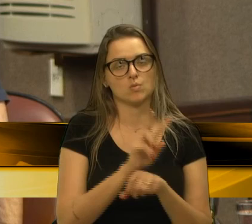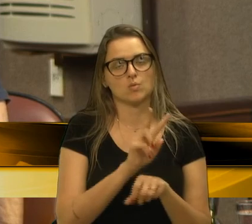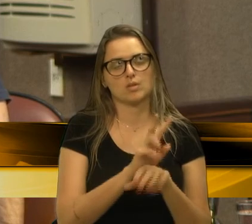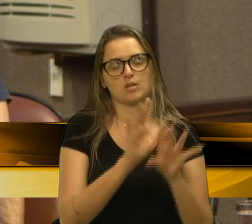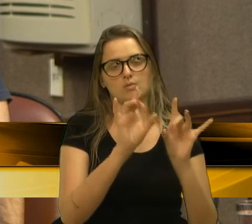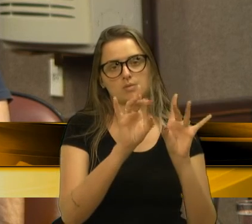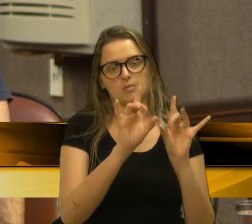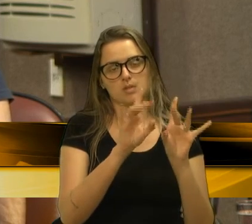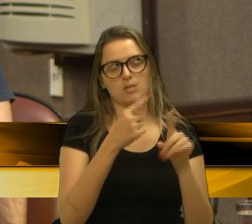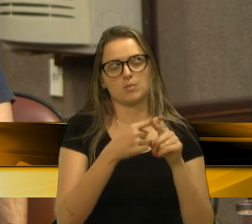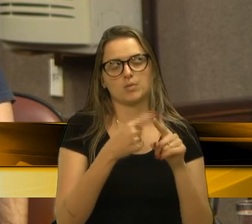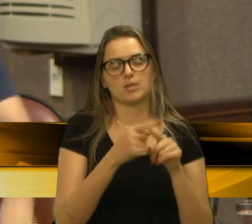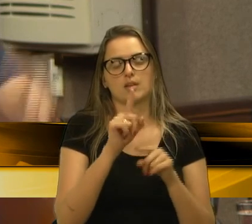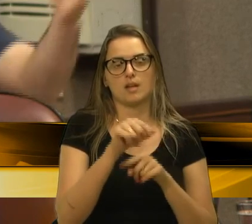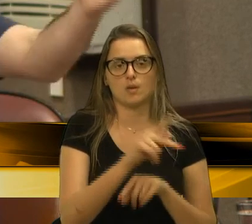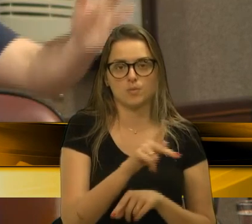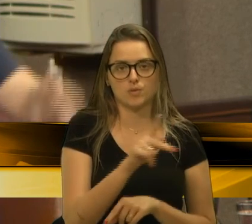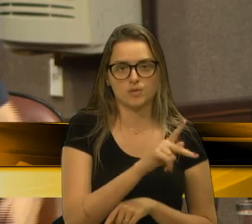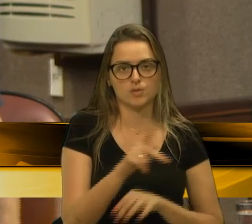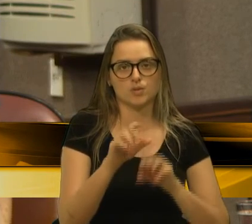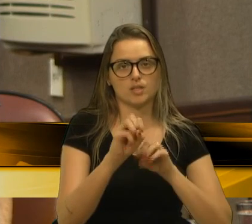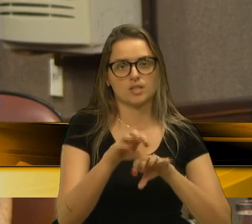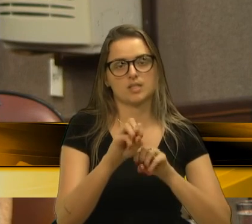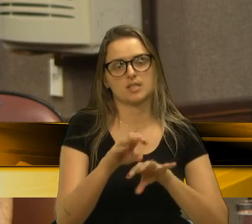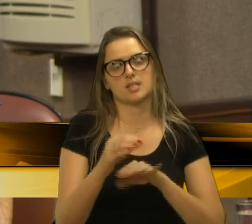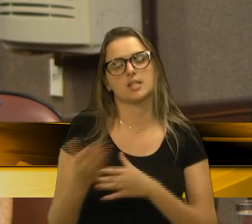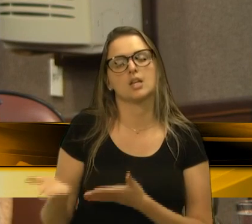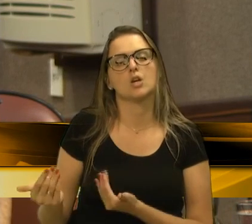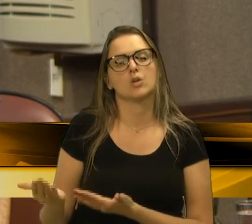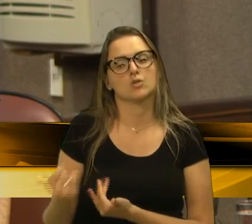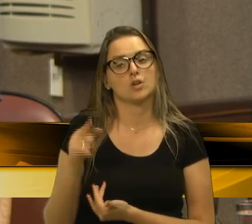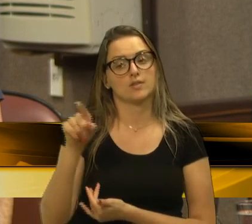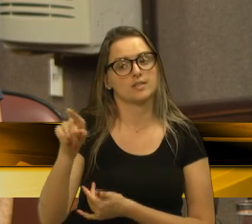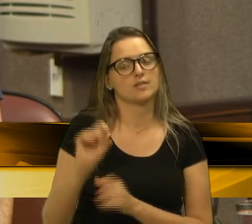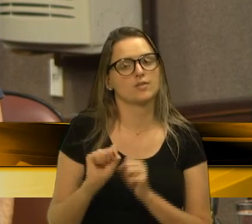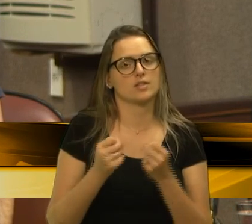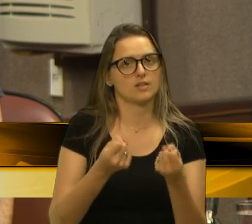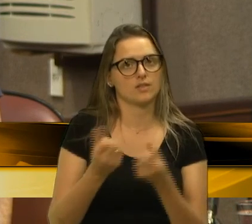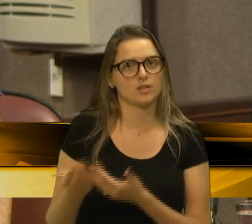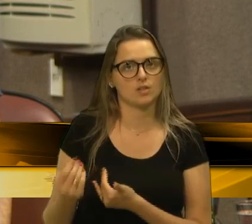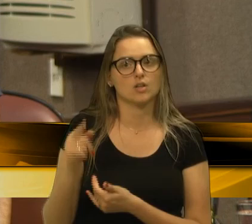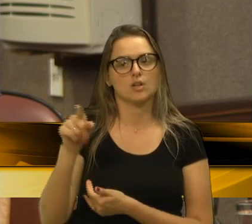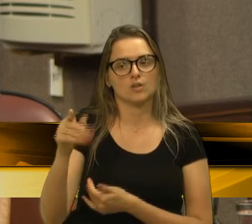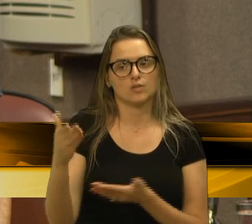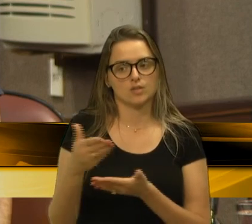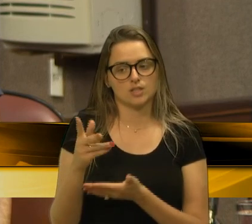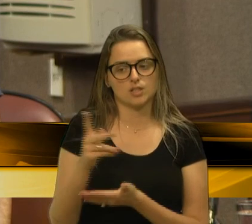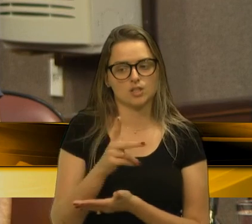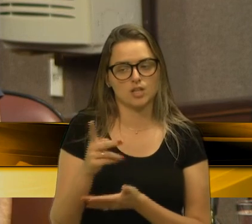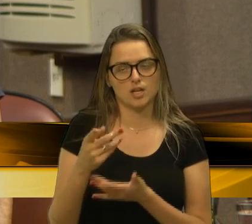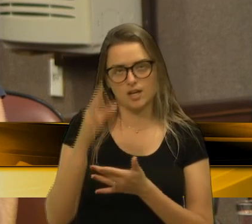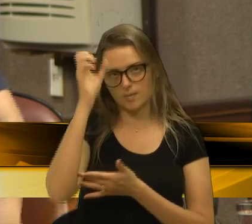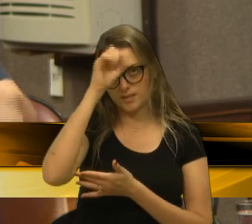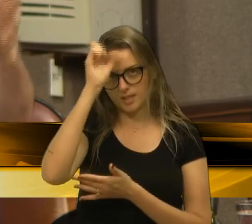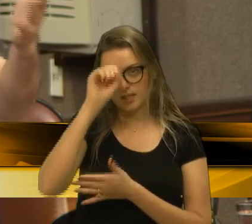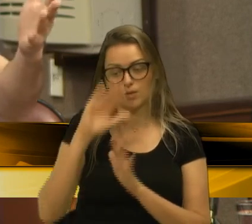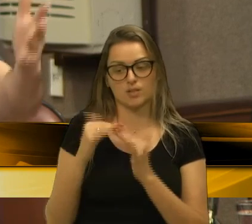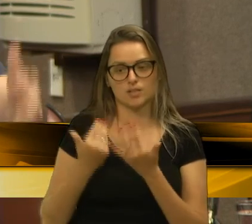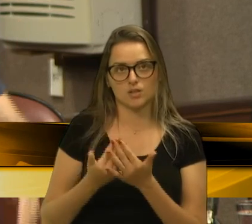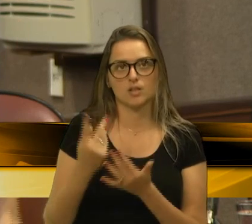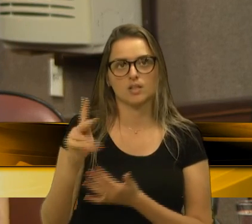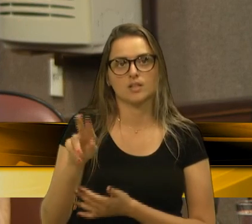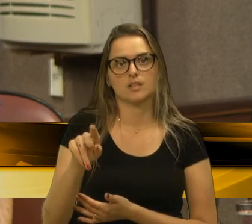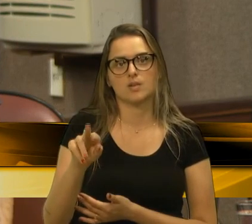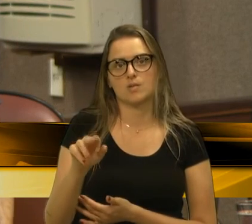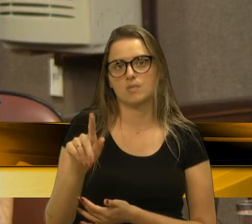eles são os formadores desses jovens que a senhora defendeu. A senhora passou por professor, eu passei por professor, seu irmão é